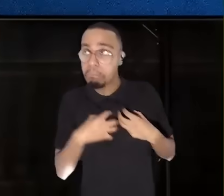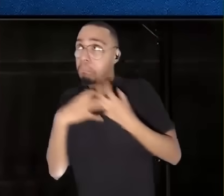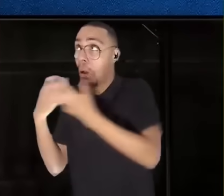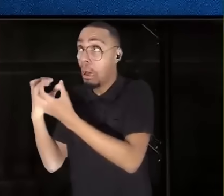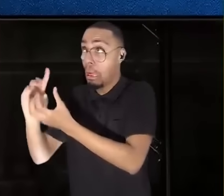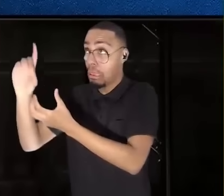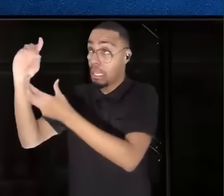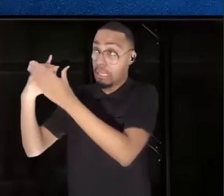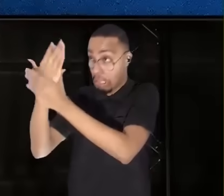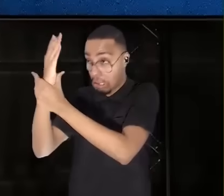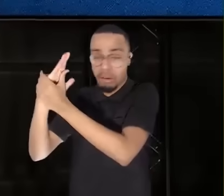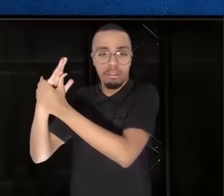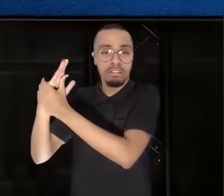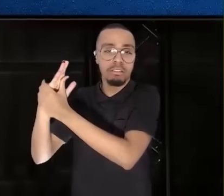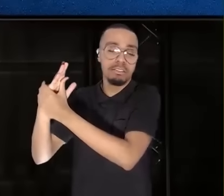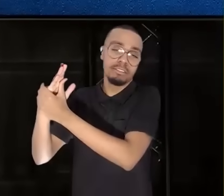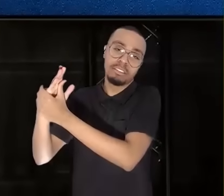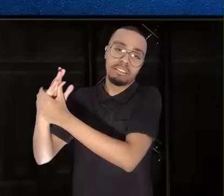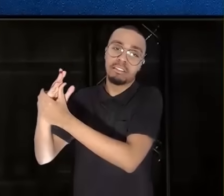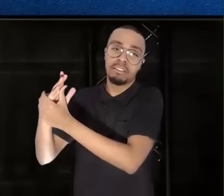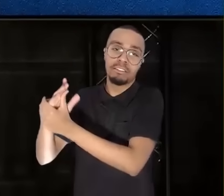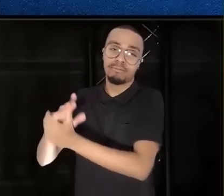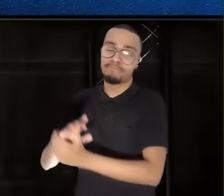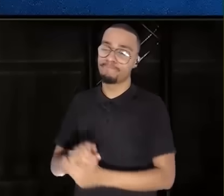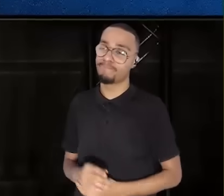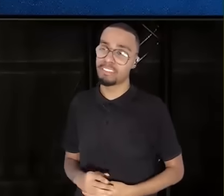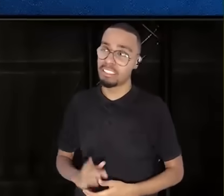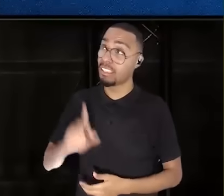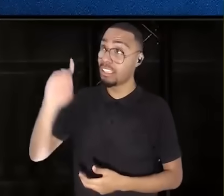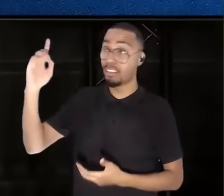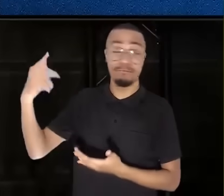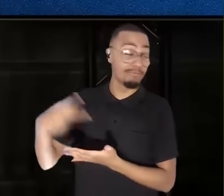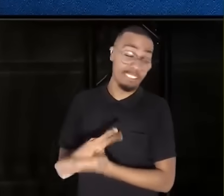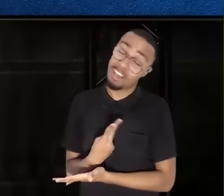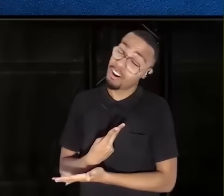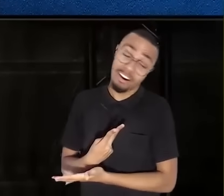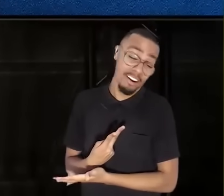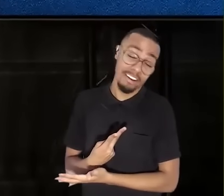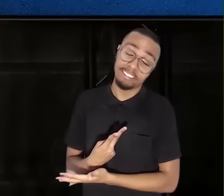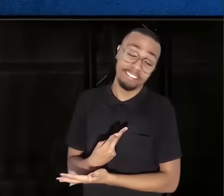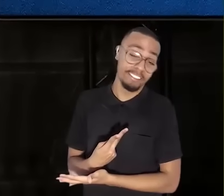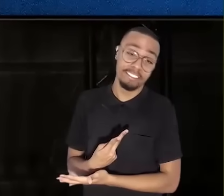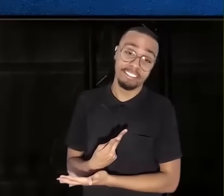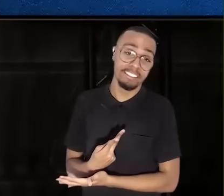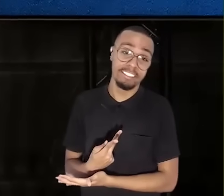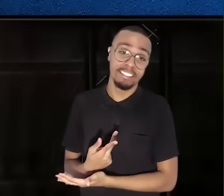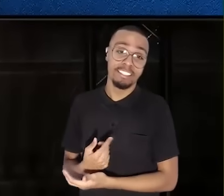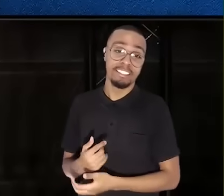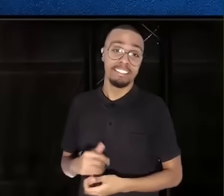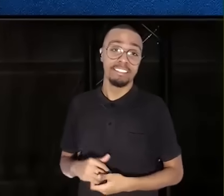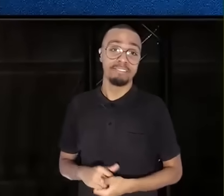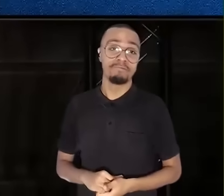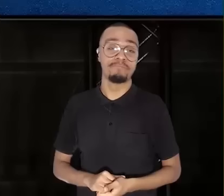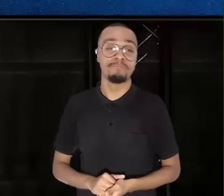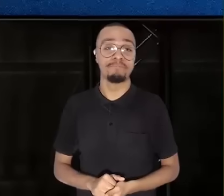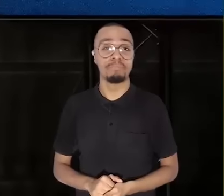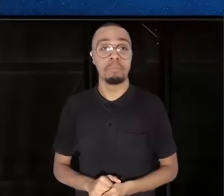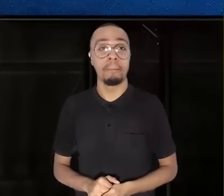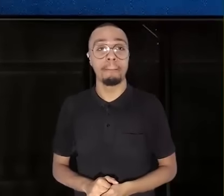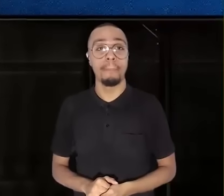Ele, lembrando a Ele, que talvez alguma coisa está fora da linha. E tudo que nos incomoda, nós incomodamos a